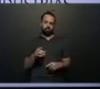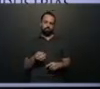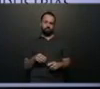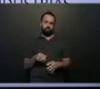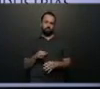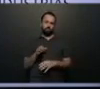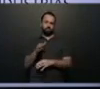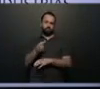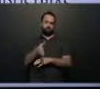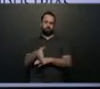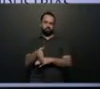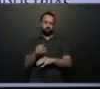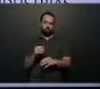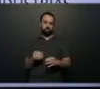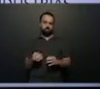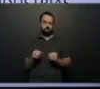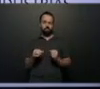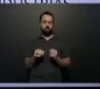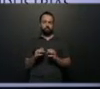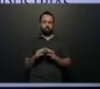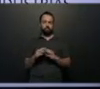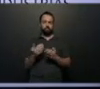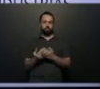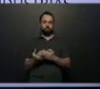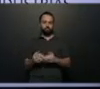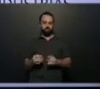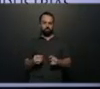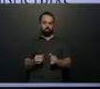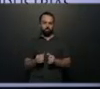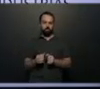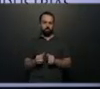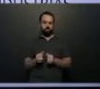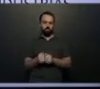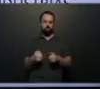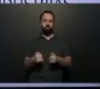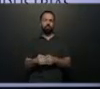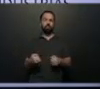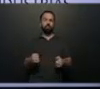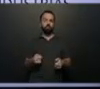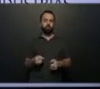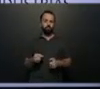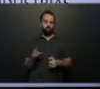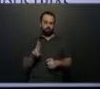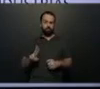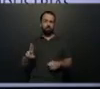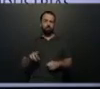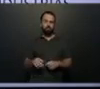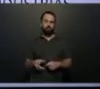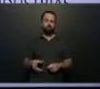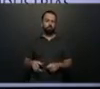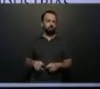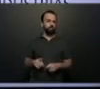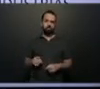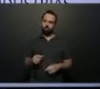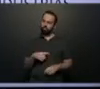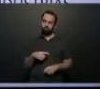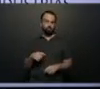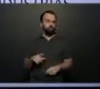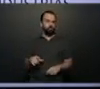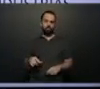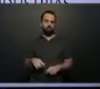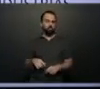Olá. Você costuma ir de ônibus? Se você costuma ir de ônibus, pode esquecer, porque não há ônibus.